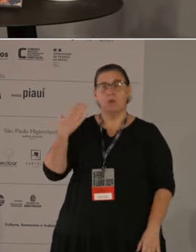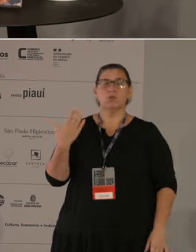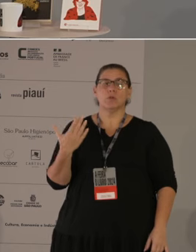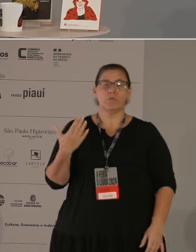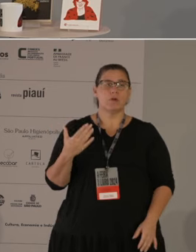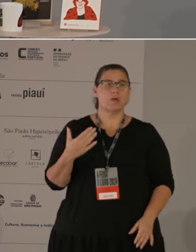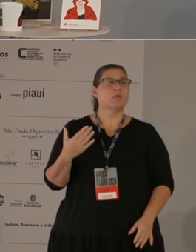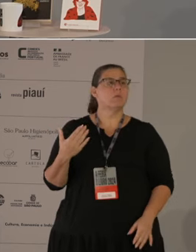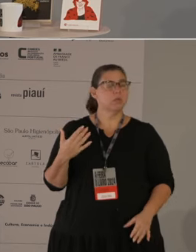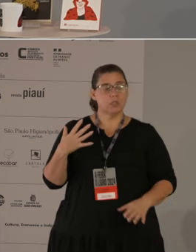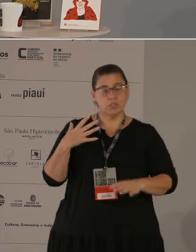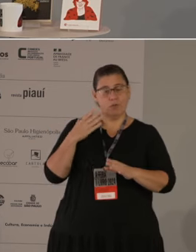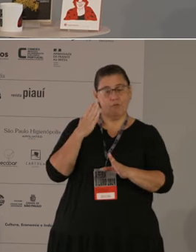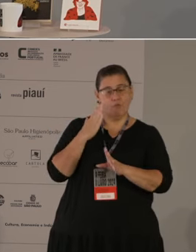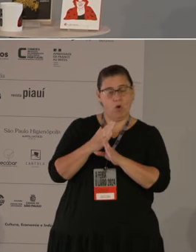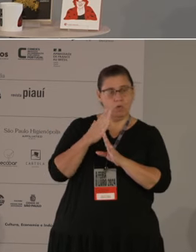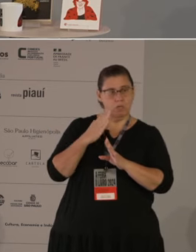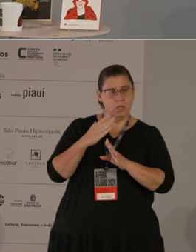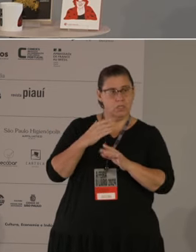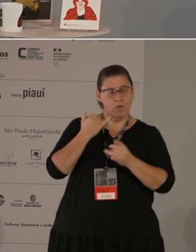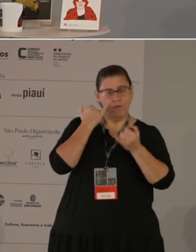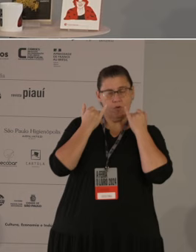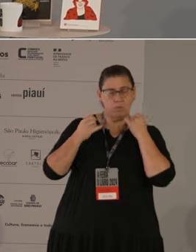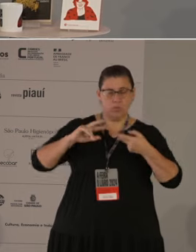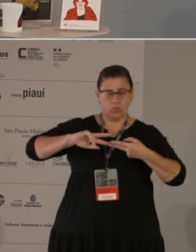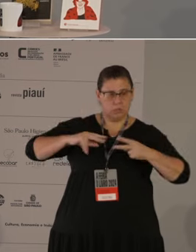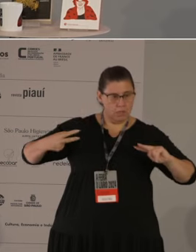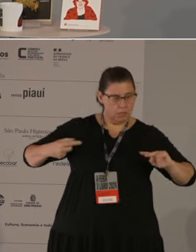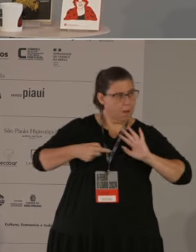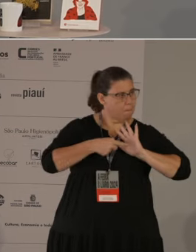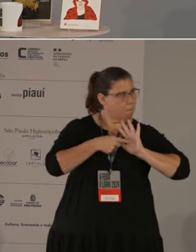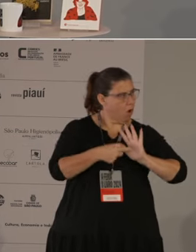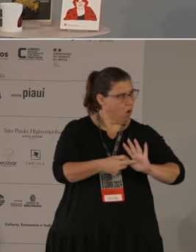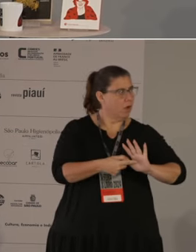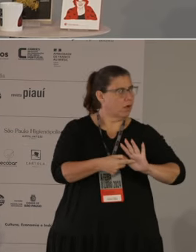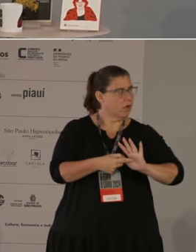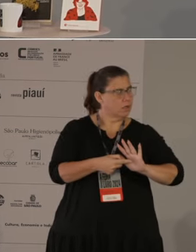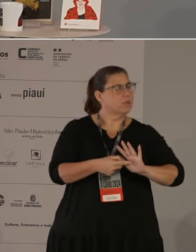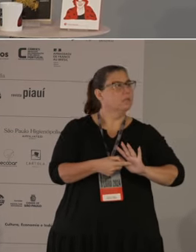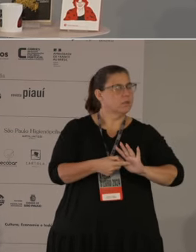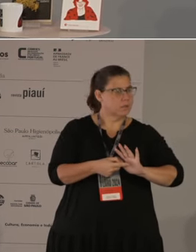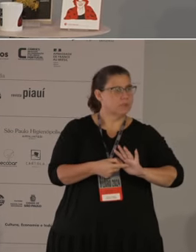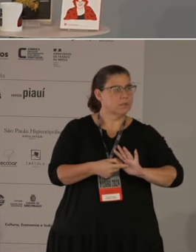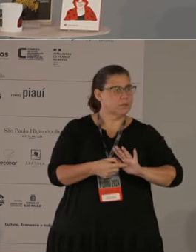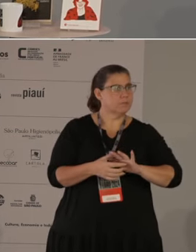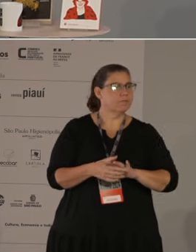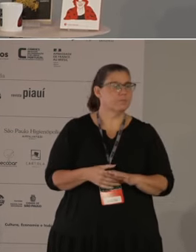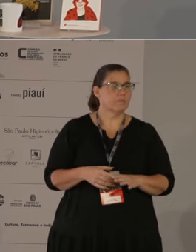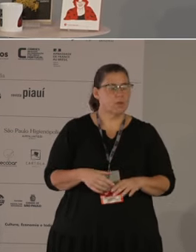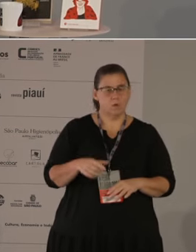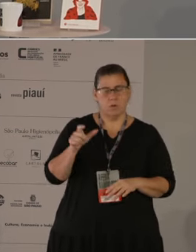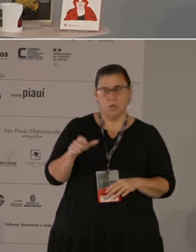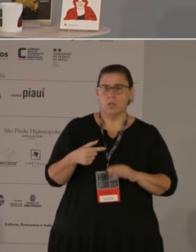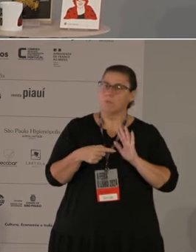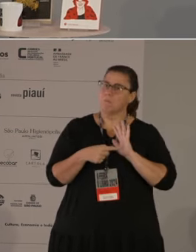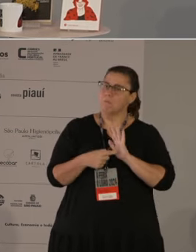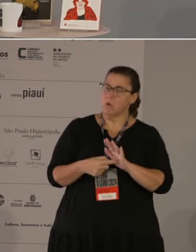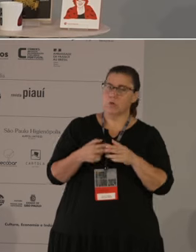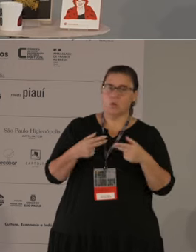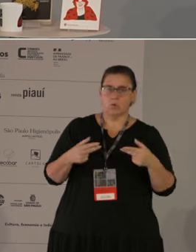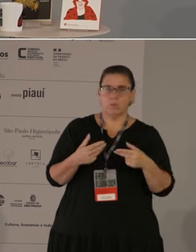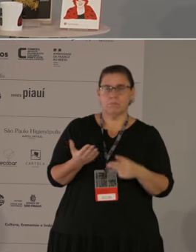de DNA, você fala sobre isso no livro, eles apontam, né? As modelagens baseadas em DNA não sugerem algo muito anterior a